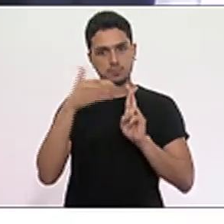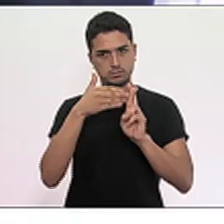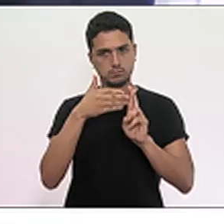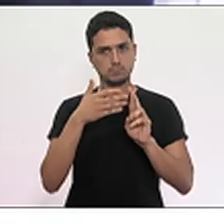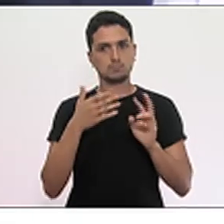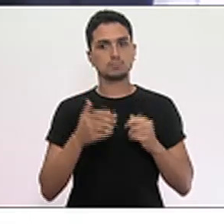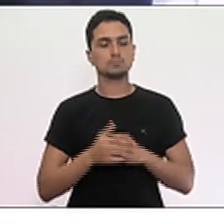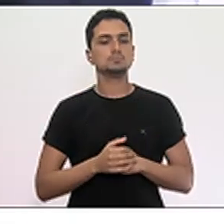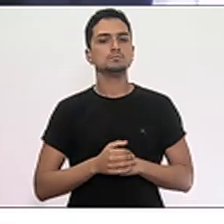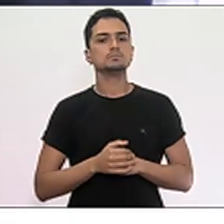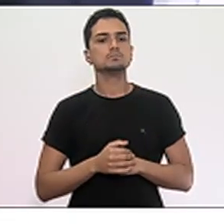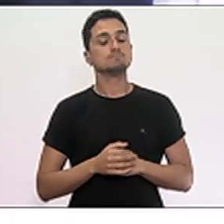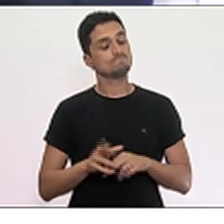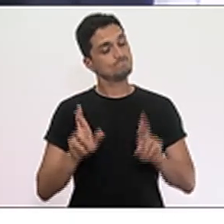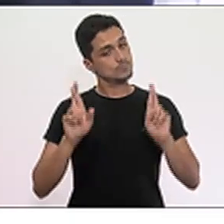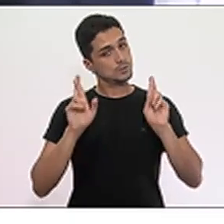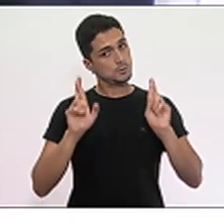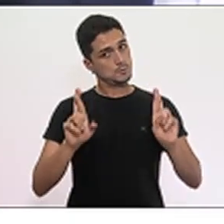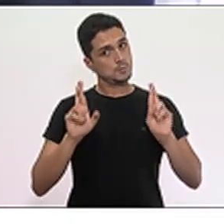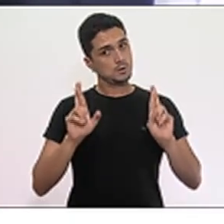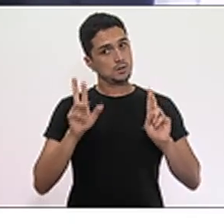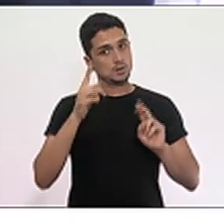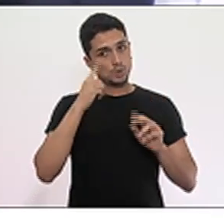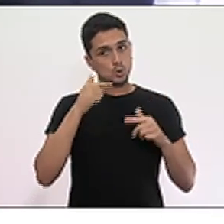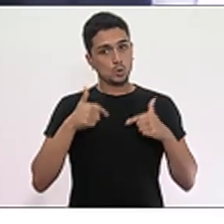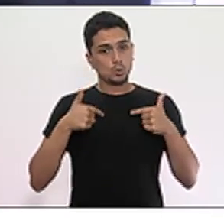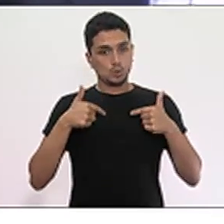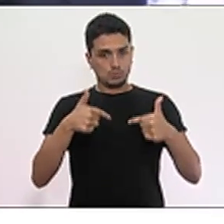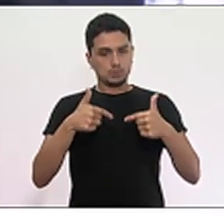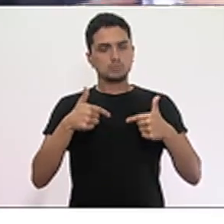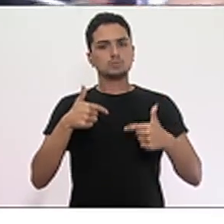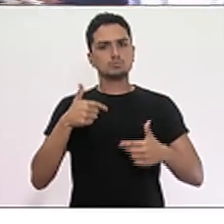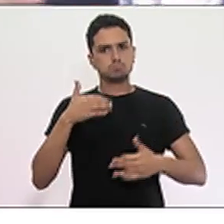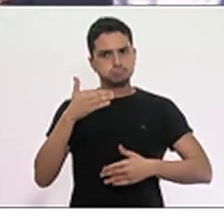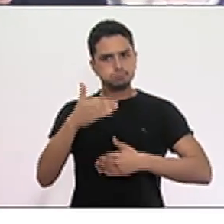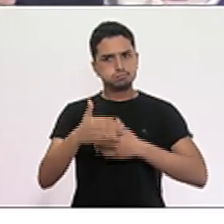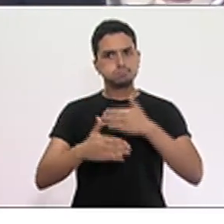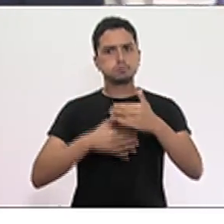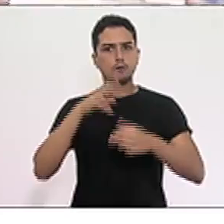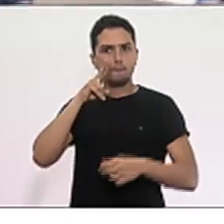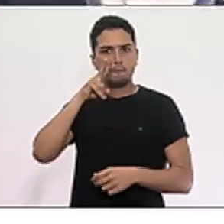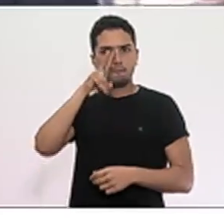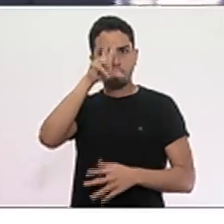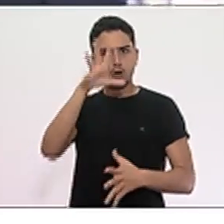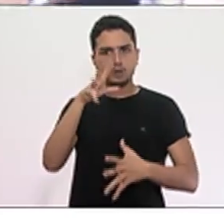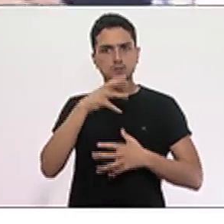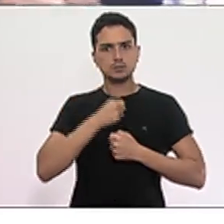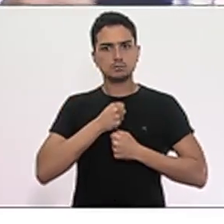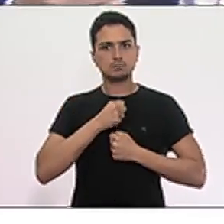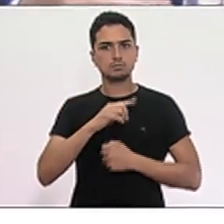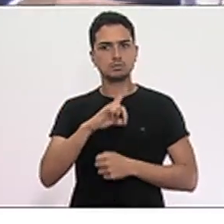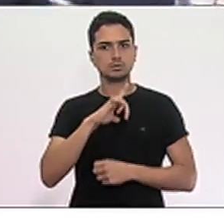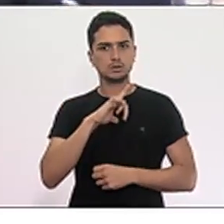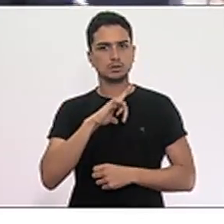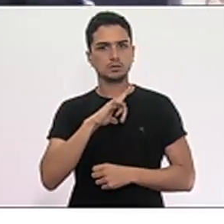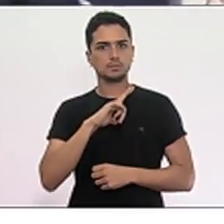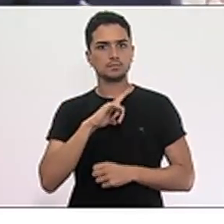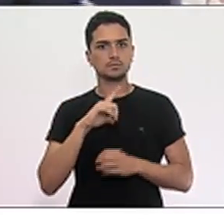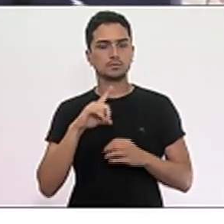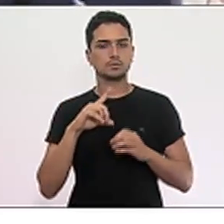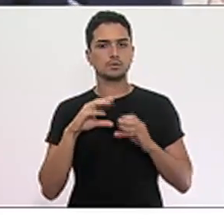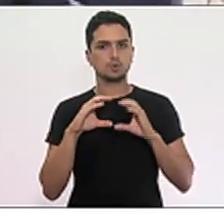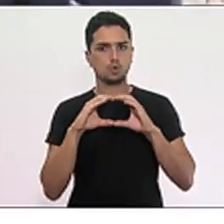Espero que esse avanço seja com o fortalecimento dos comitês de bacias hidrográficas,